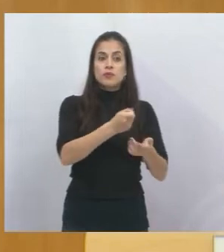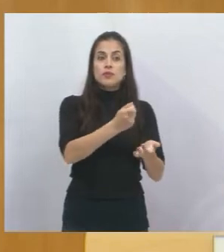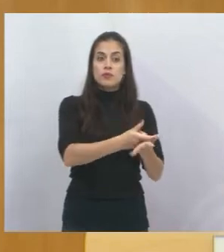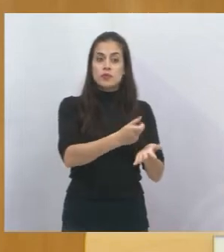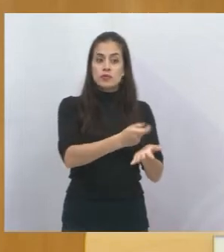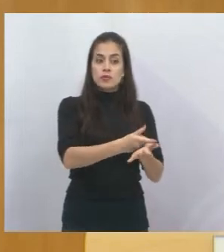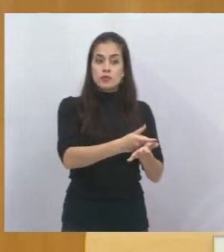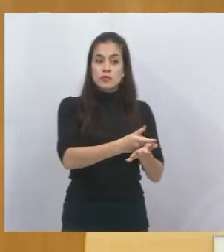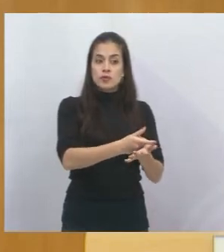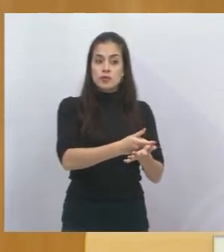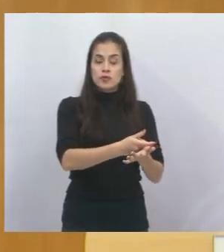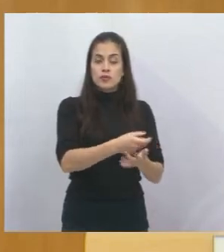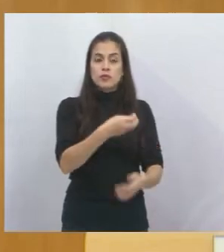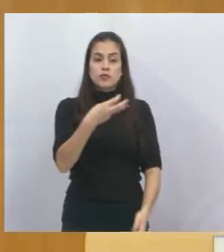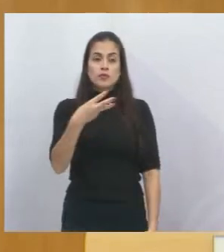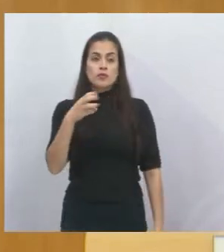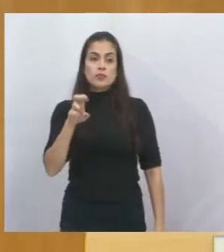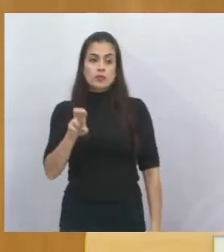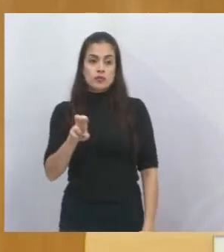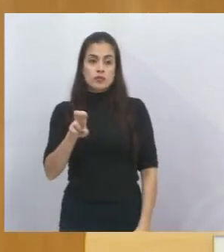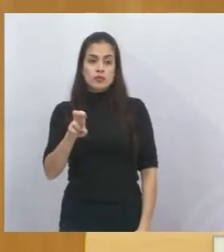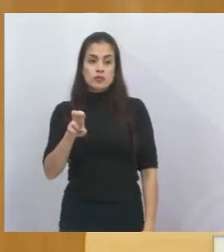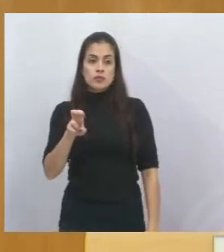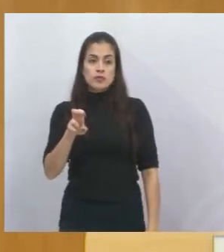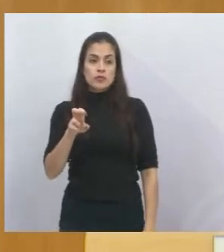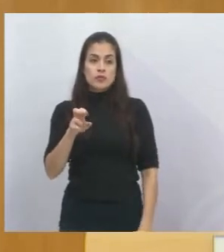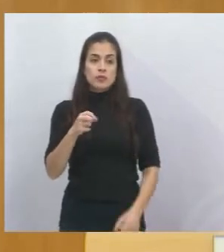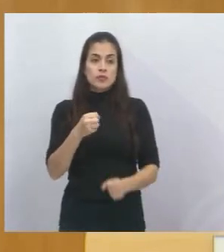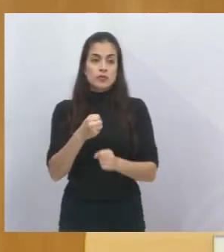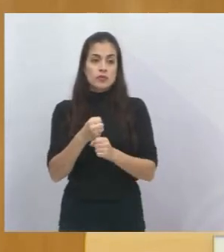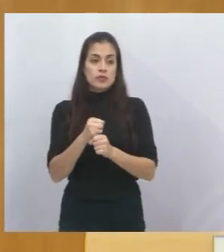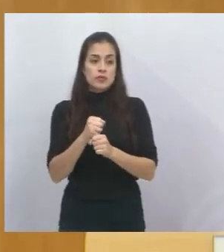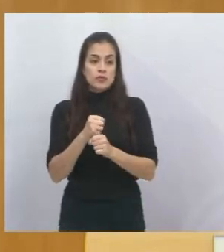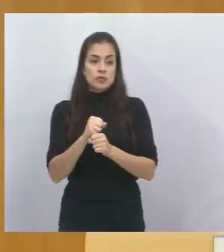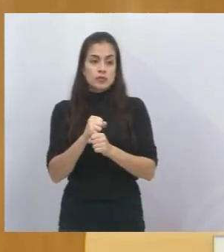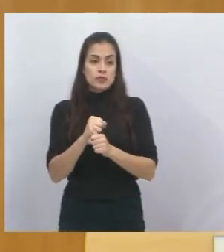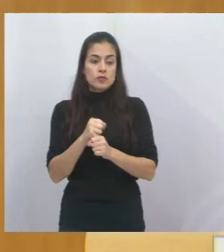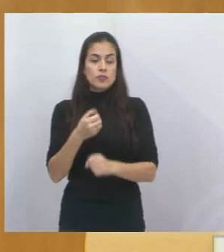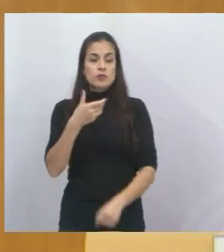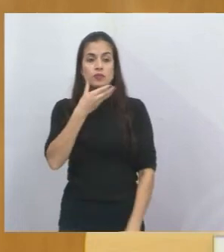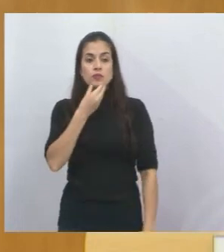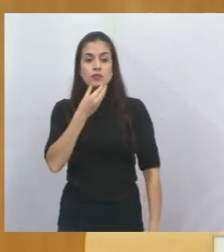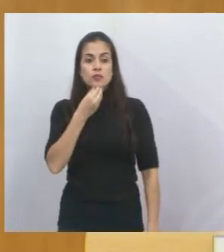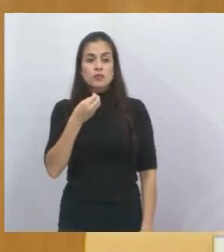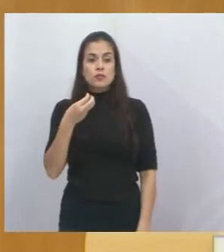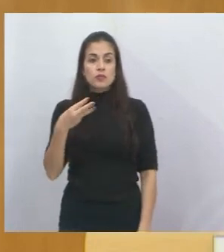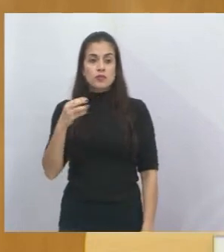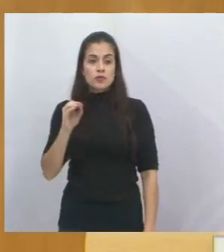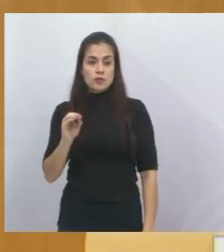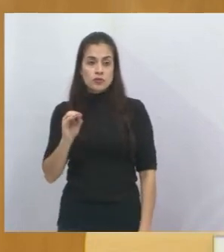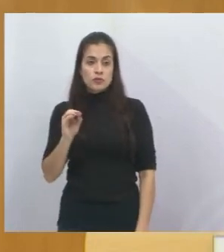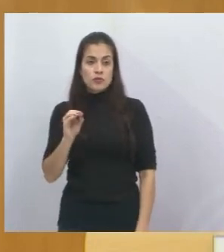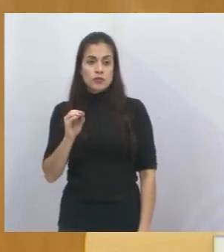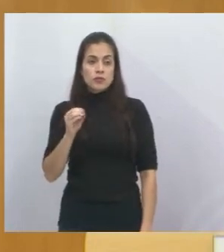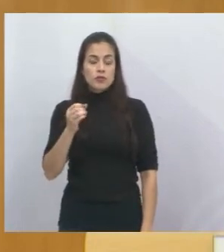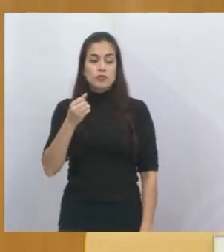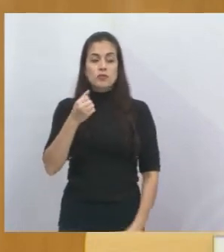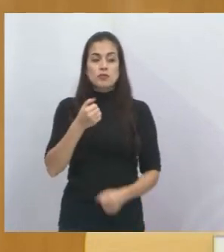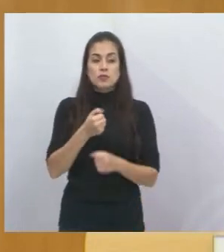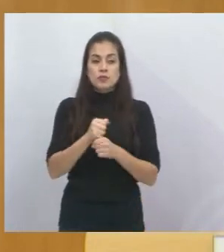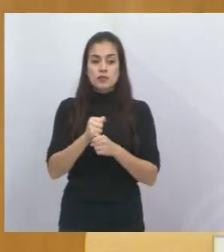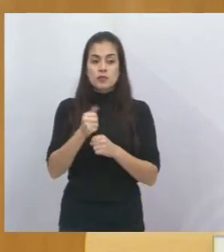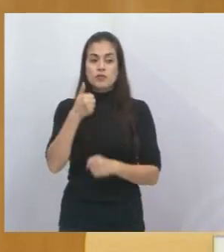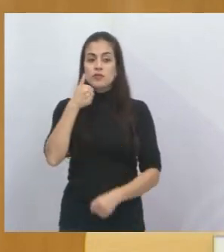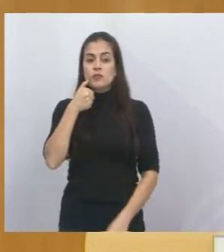para homem e 30 para mulheres, para o benefício de aposentadoria. Vamos ao